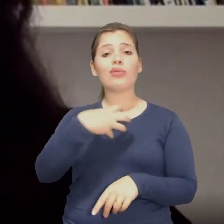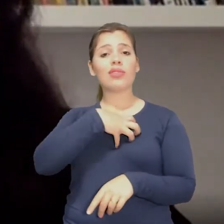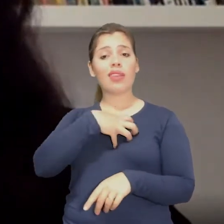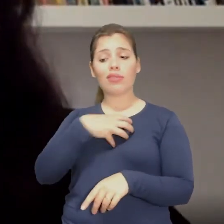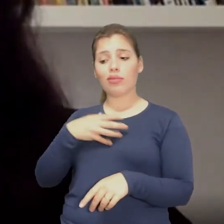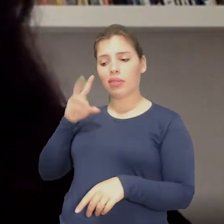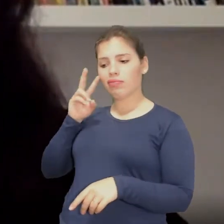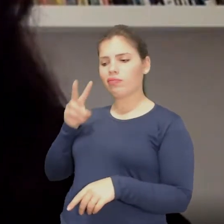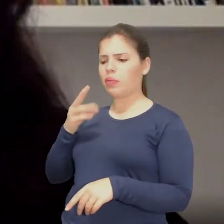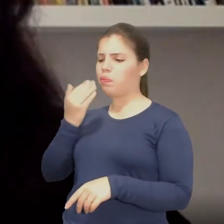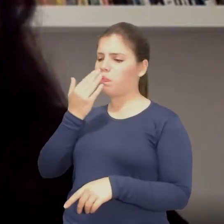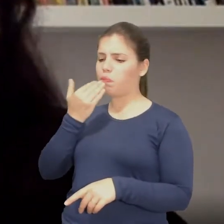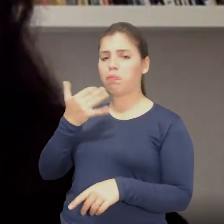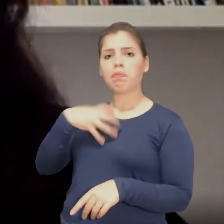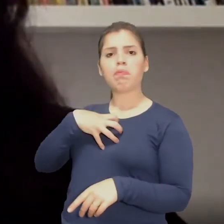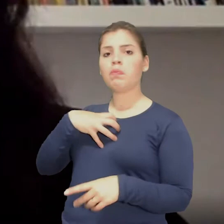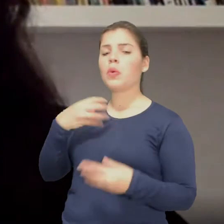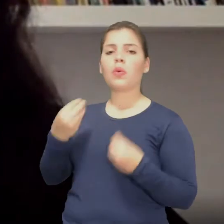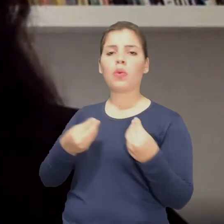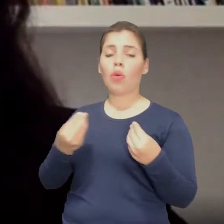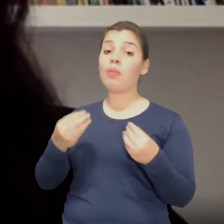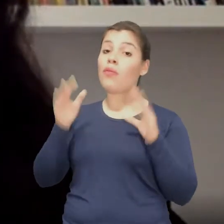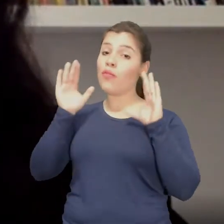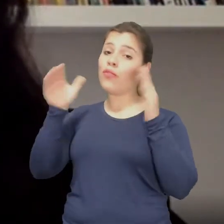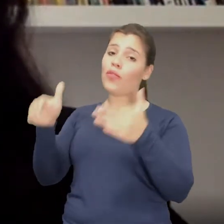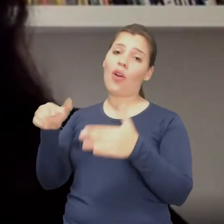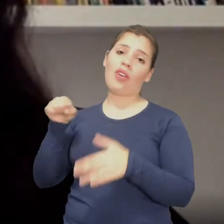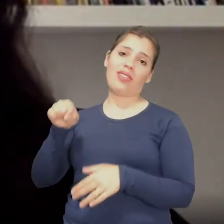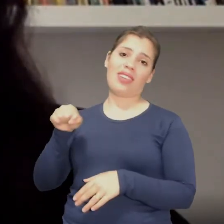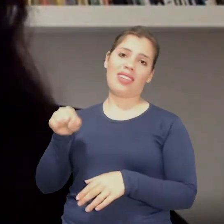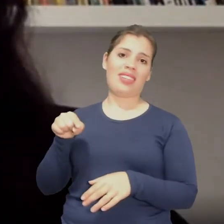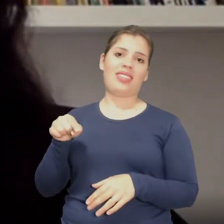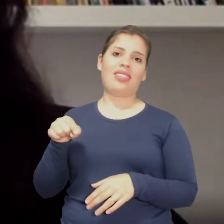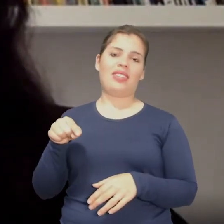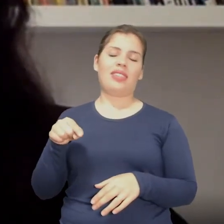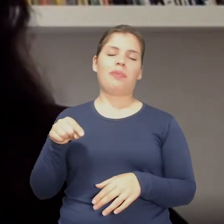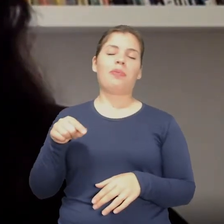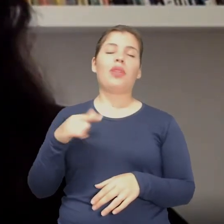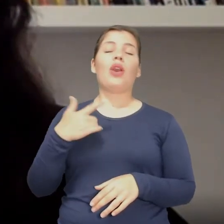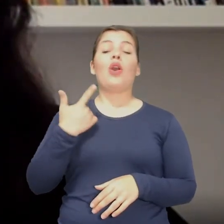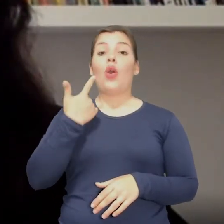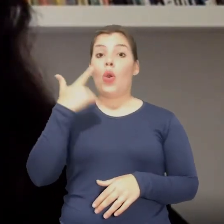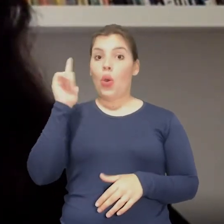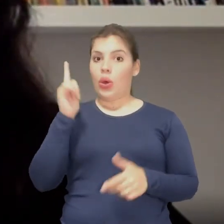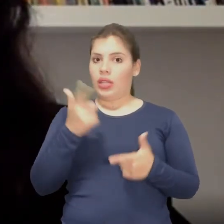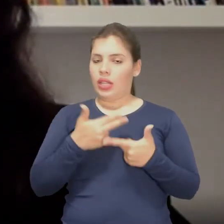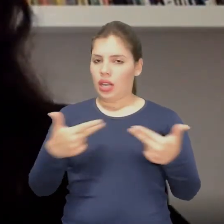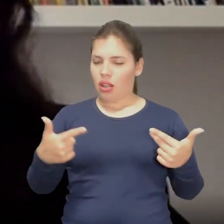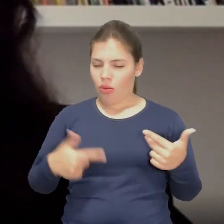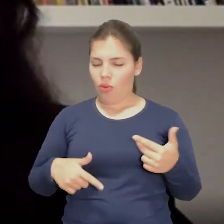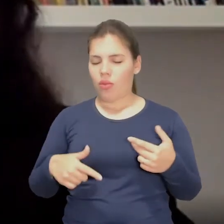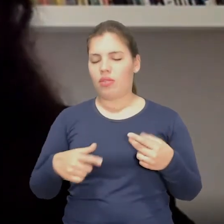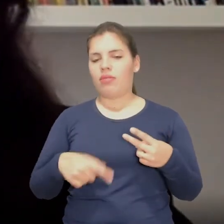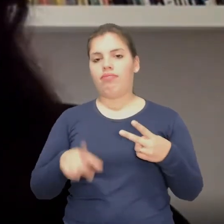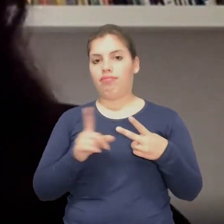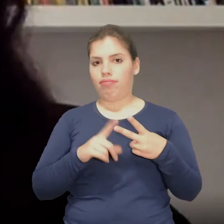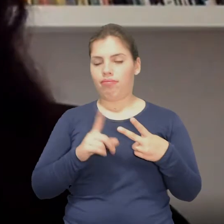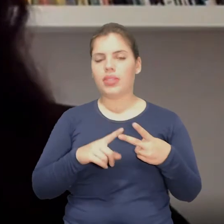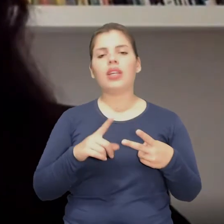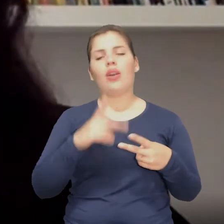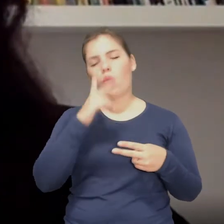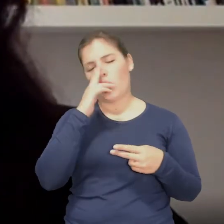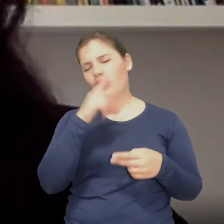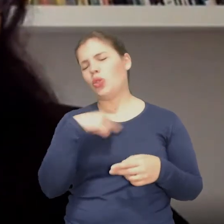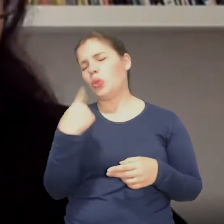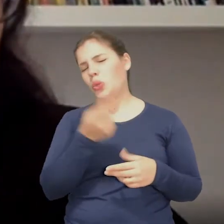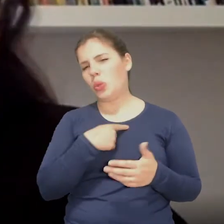comida. Então, esse que é o principal foco da alimentação. A outra coisa, que eu acho que é uma coisa que a gente